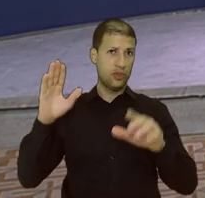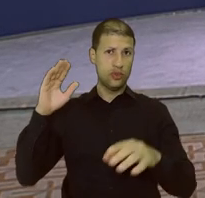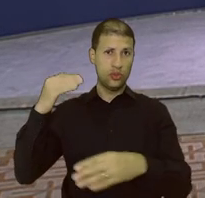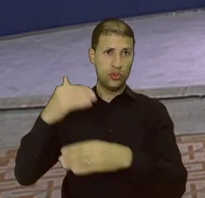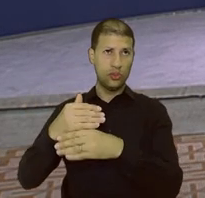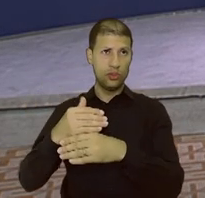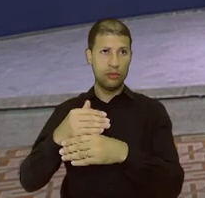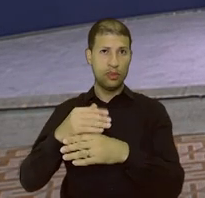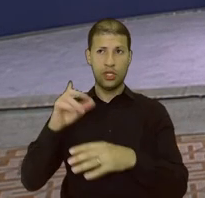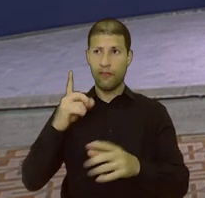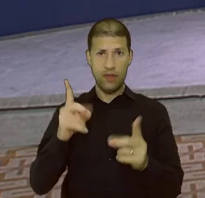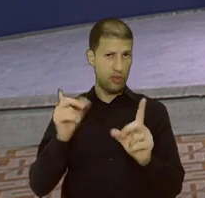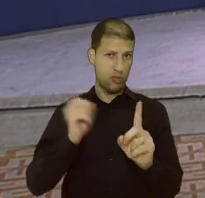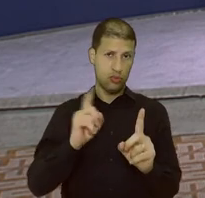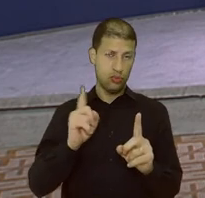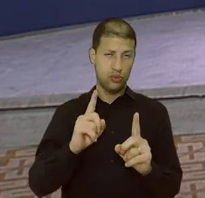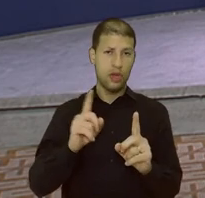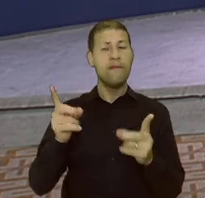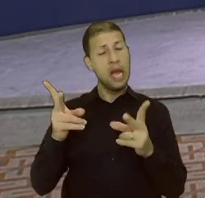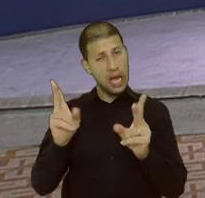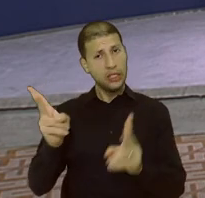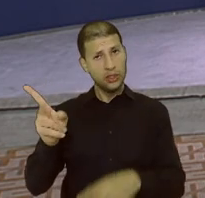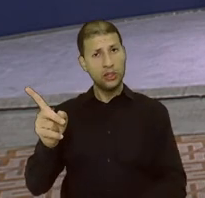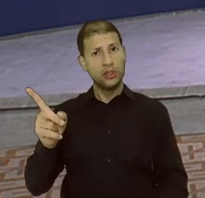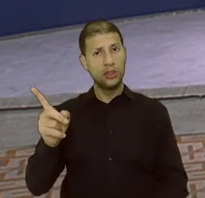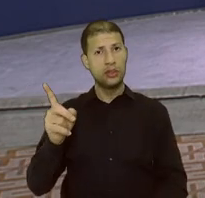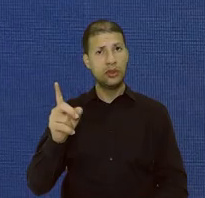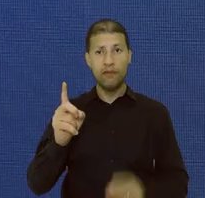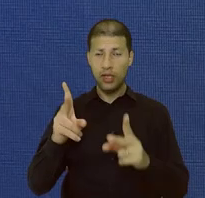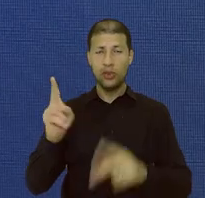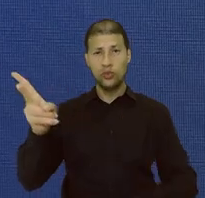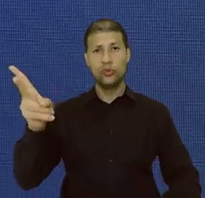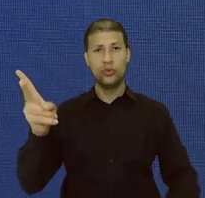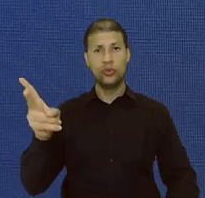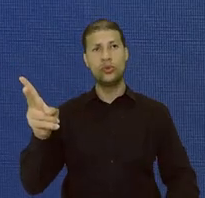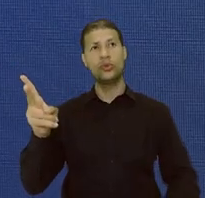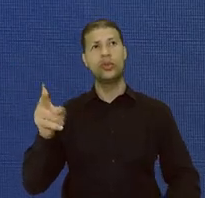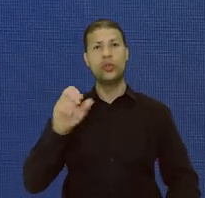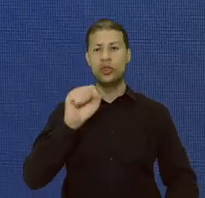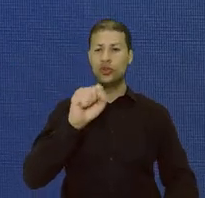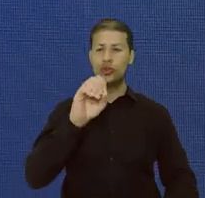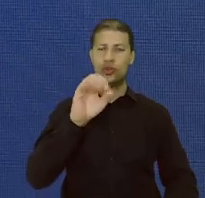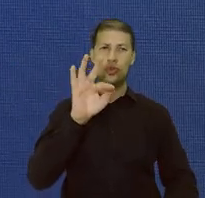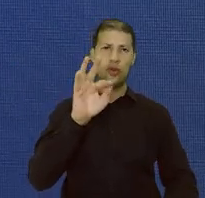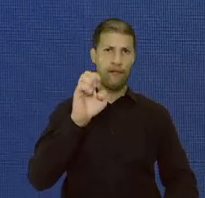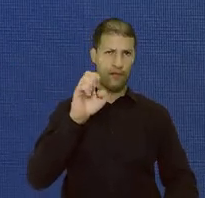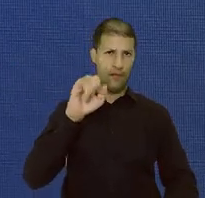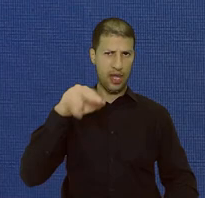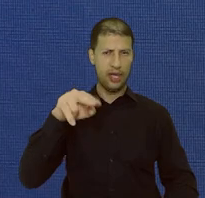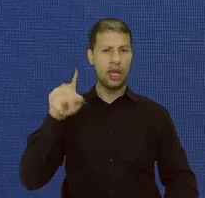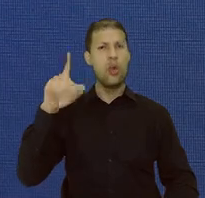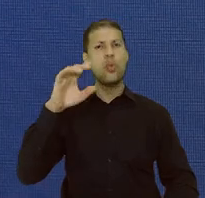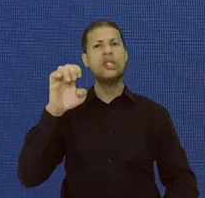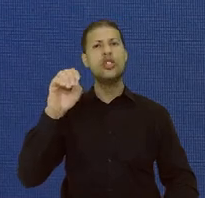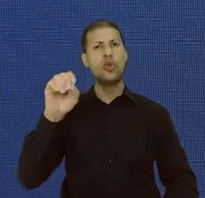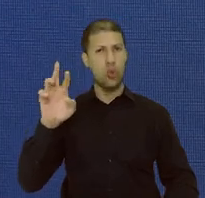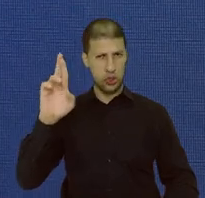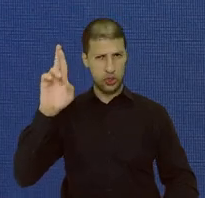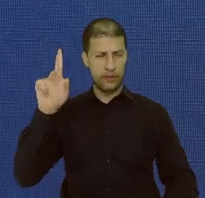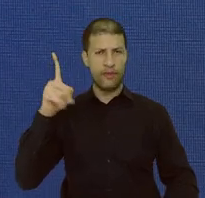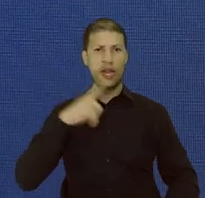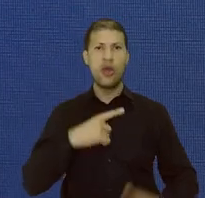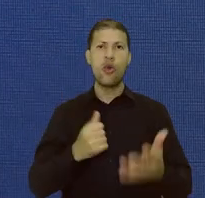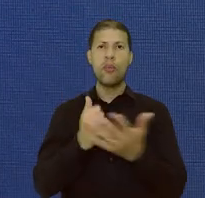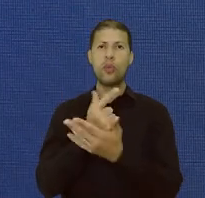não vendem mais eles vendem eles vendem eles vendem é a Sofia o senhor da sofá ele fez duas aquisições que meio